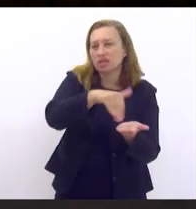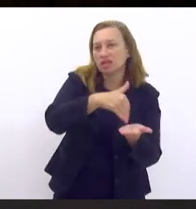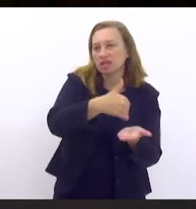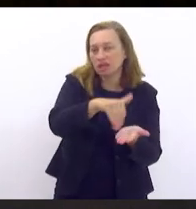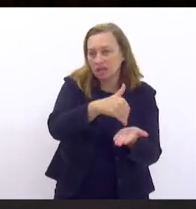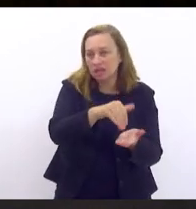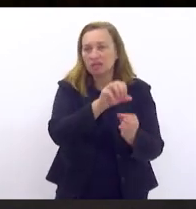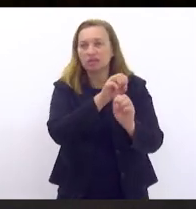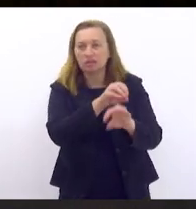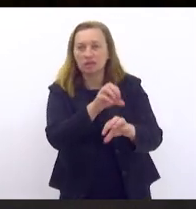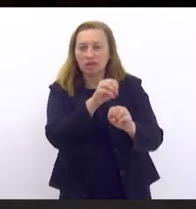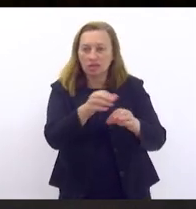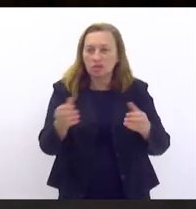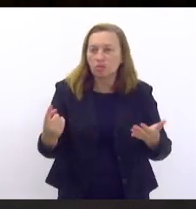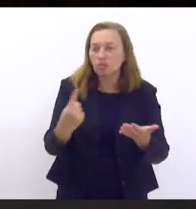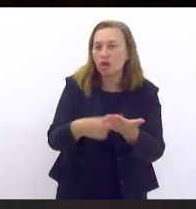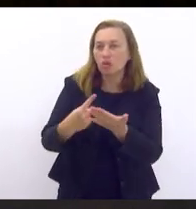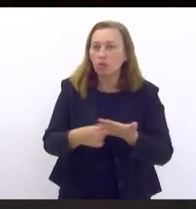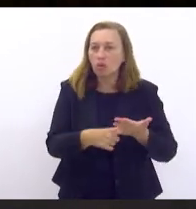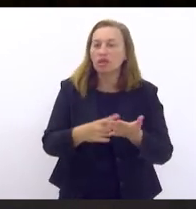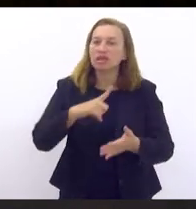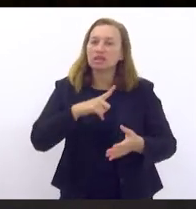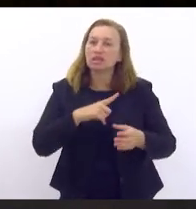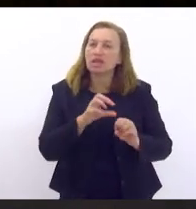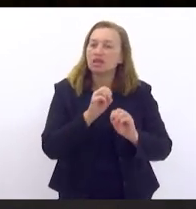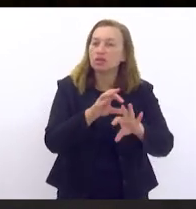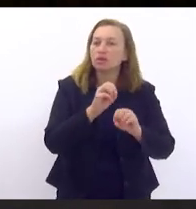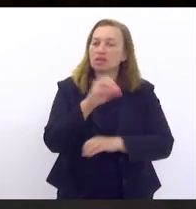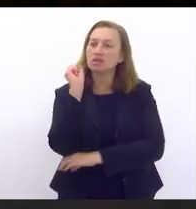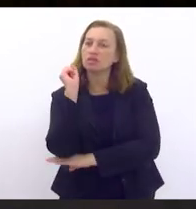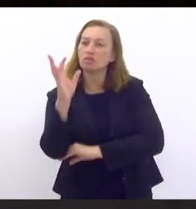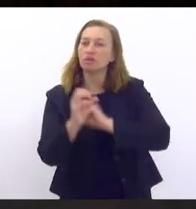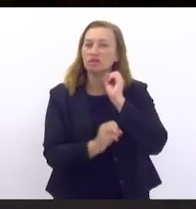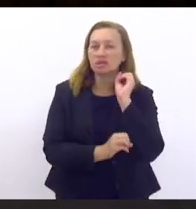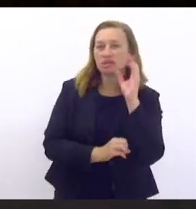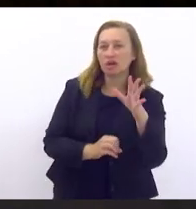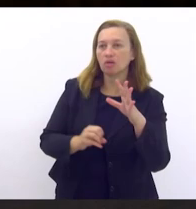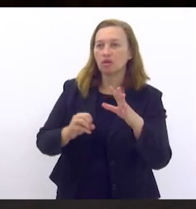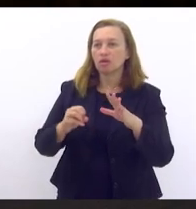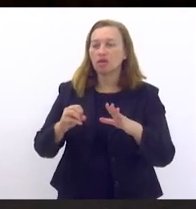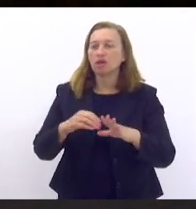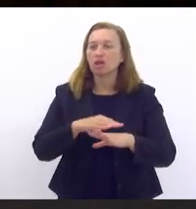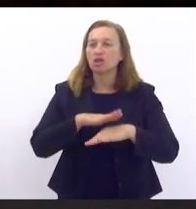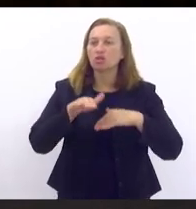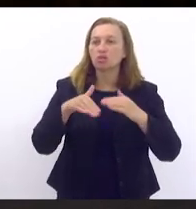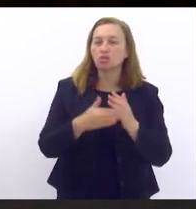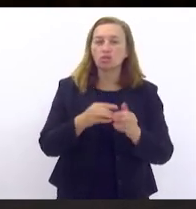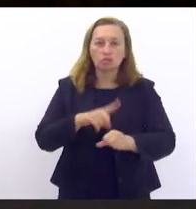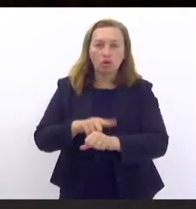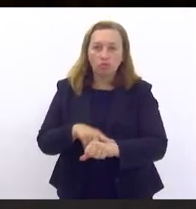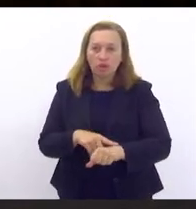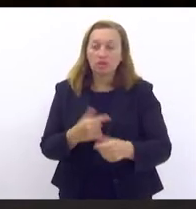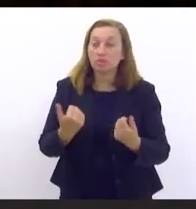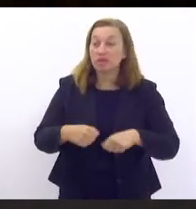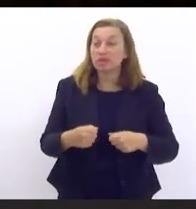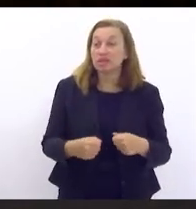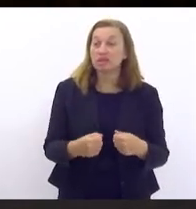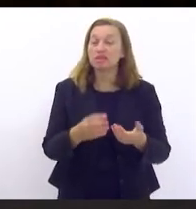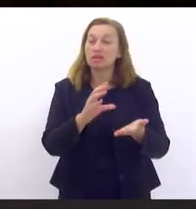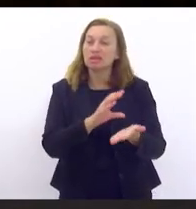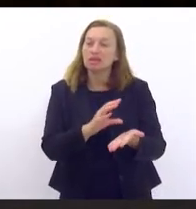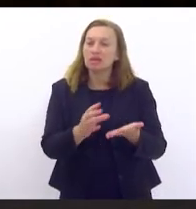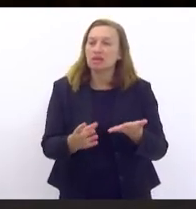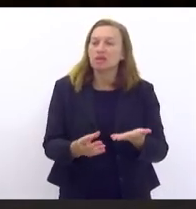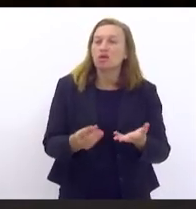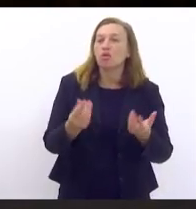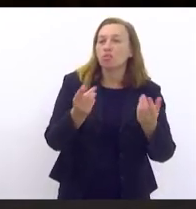um acordo de cooperação para que a gente tenha educação amb como transversal né educação ambiental ela tem que ser pauta do professor de